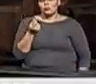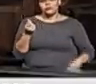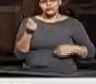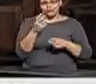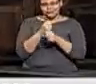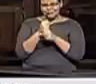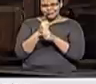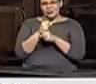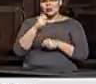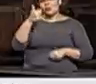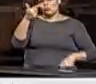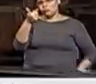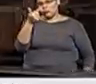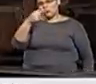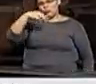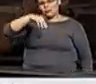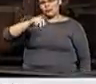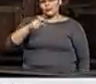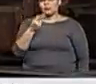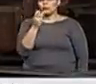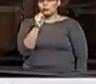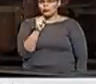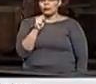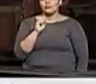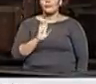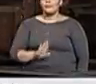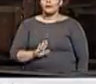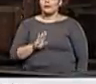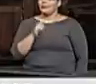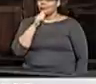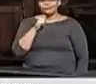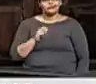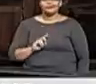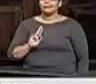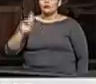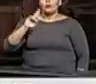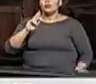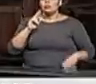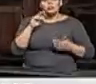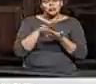milhões. Mas não representa, na verdade, nada.